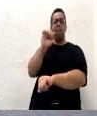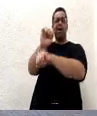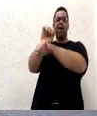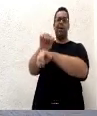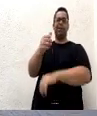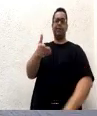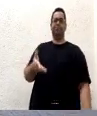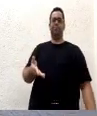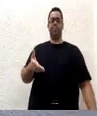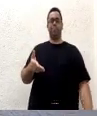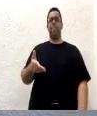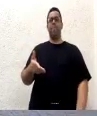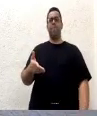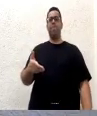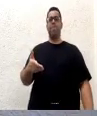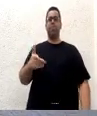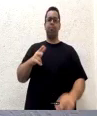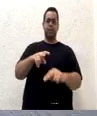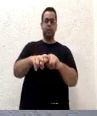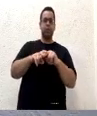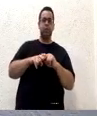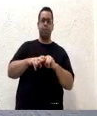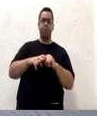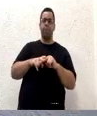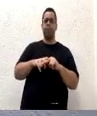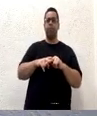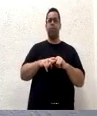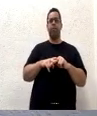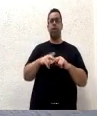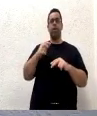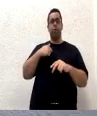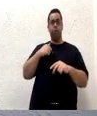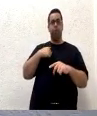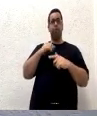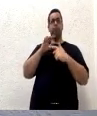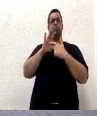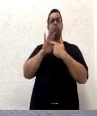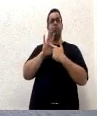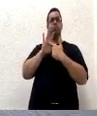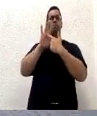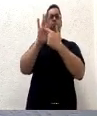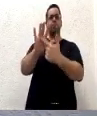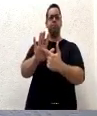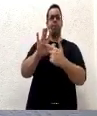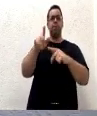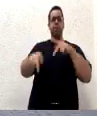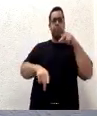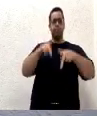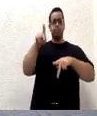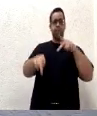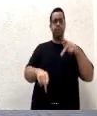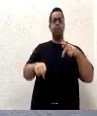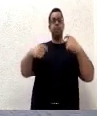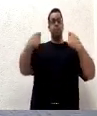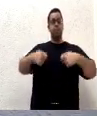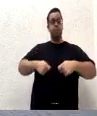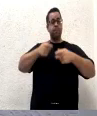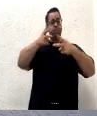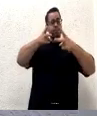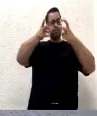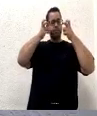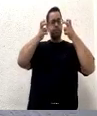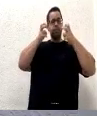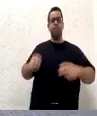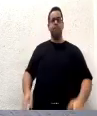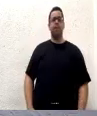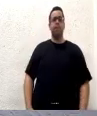nessa, a gente continua fazendo esse movimento, né, de orientar a população que tem, cada um tem que olhar o seu. A gente não dá mais conta de ficar, e a estratégia